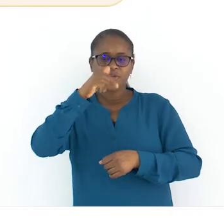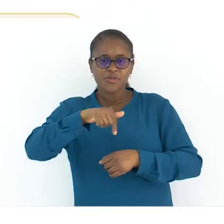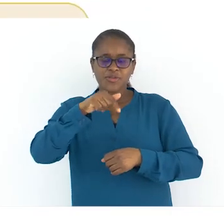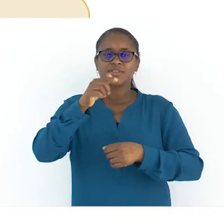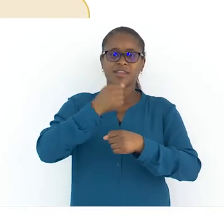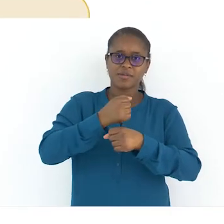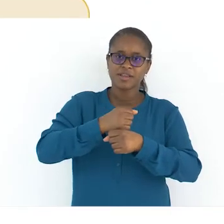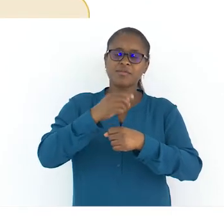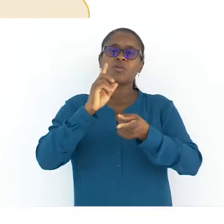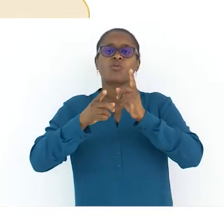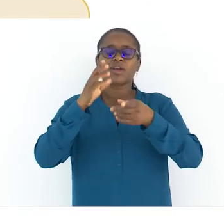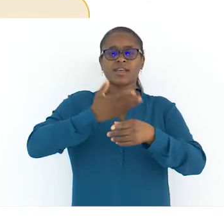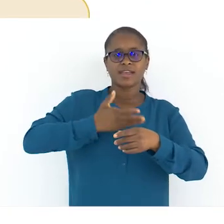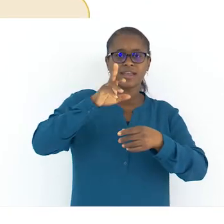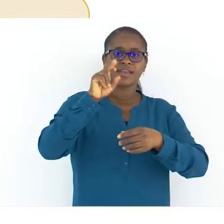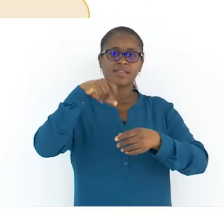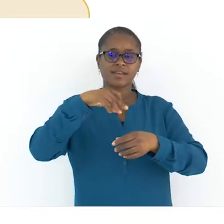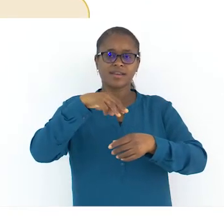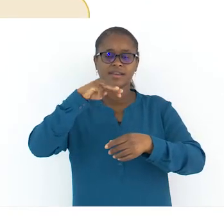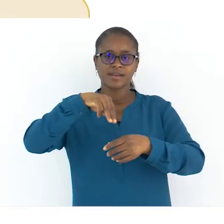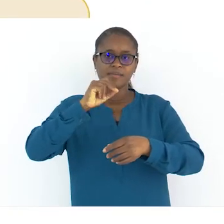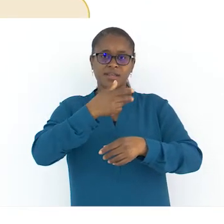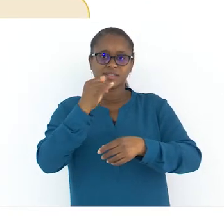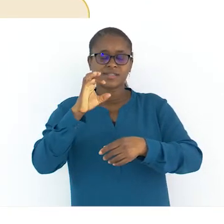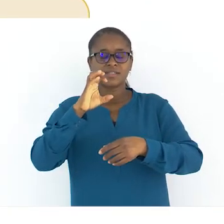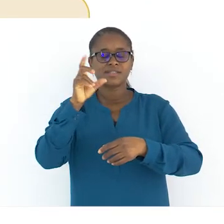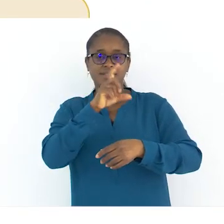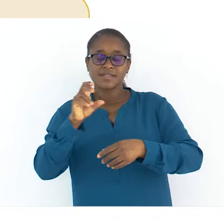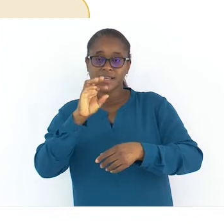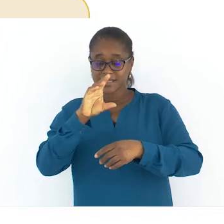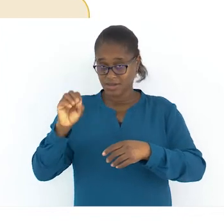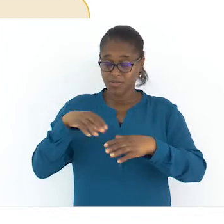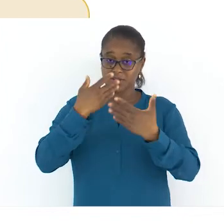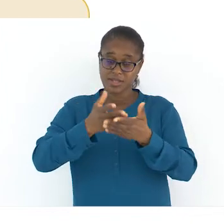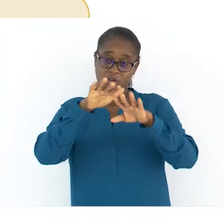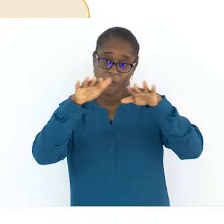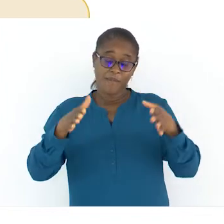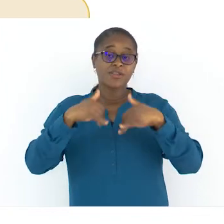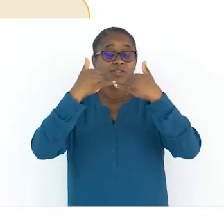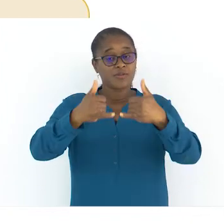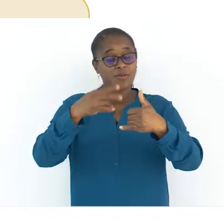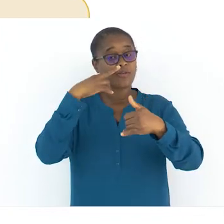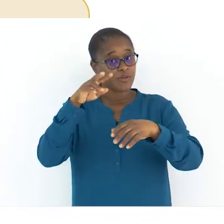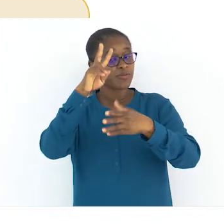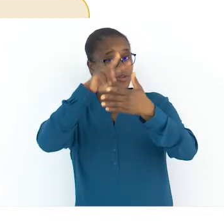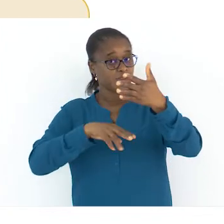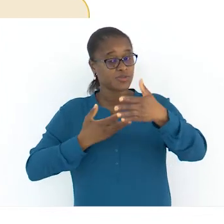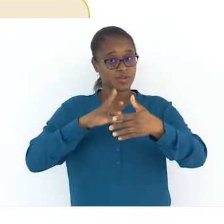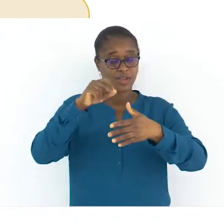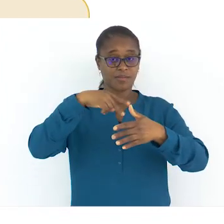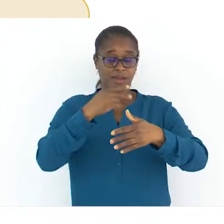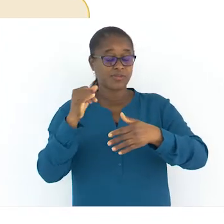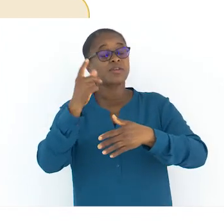estivemos a ver o conceito de dramatização. Representar no palco. Depois vimos o texto dramático, que é um texto escrito para